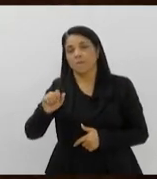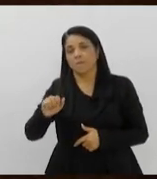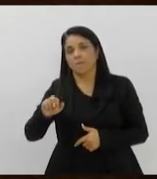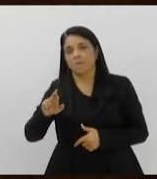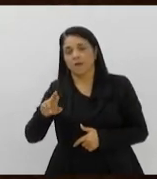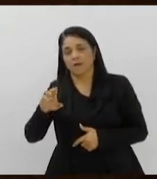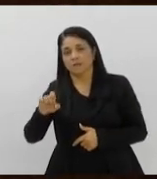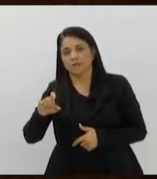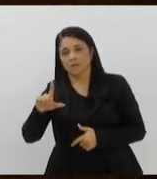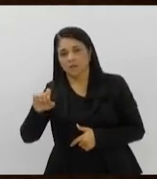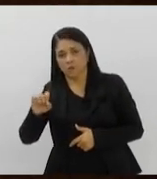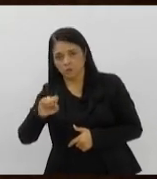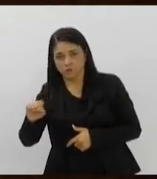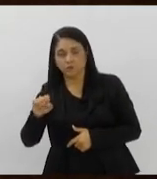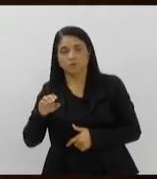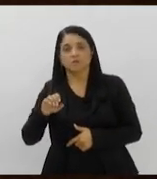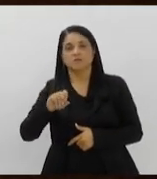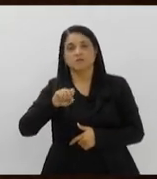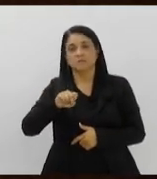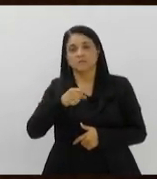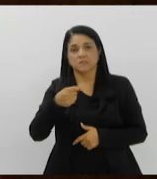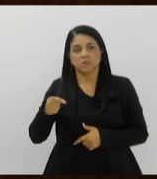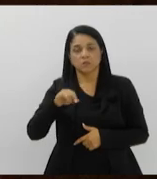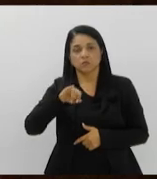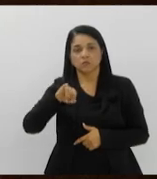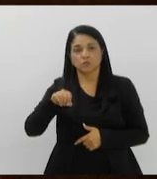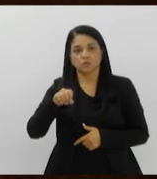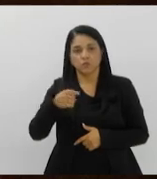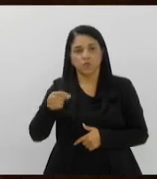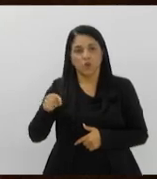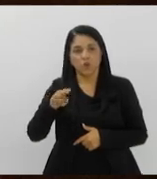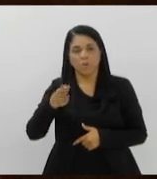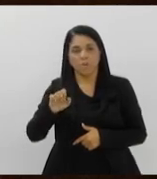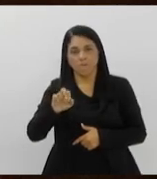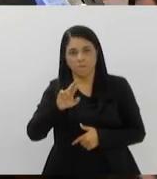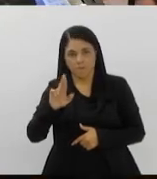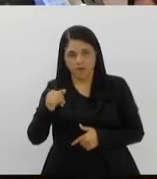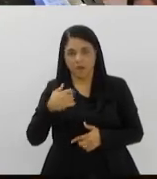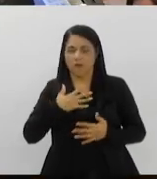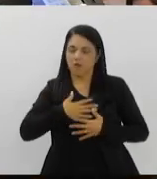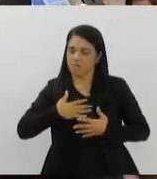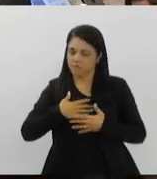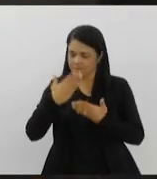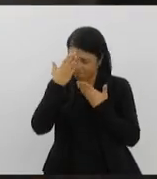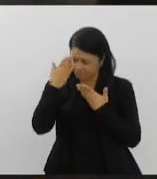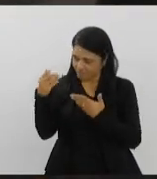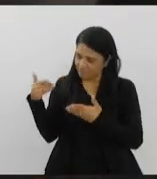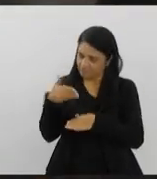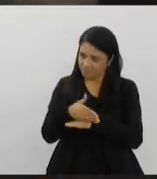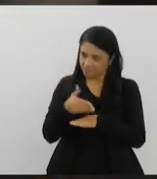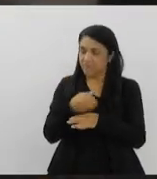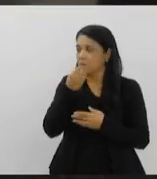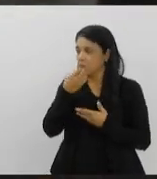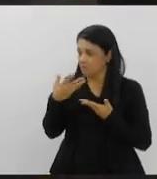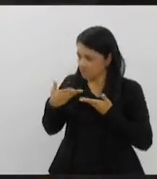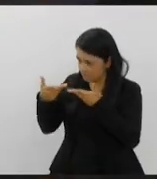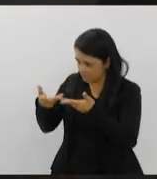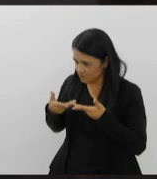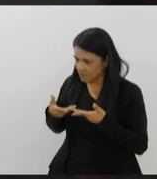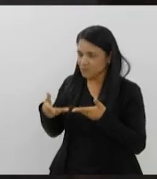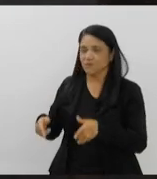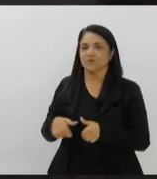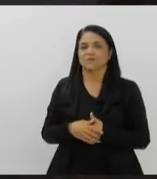hoje está nos dando tanta alegria de tê-los aqui. Muito obrigado. Obrigado, Carlinha. Sejam bem-vindos, nossos